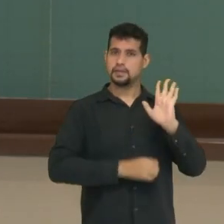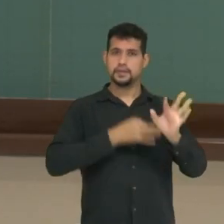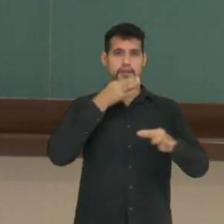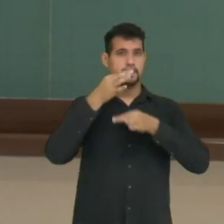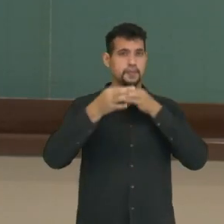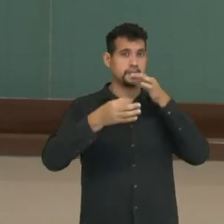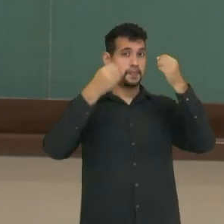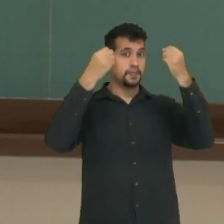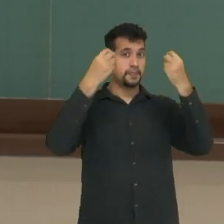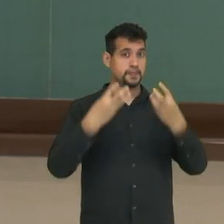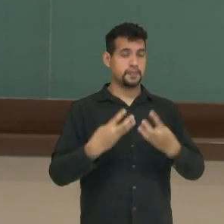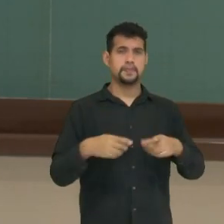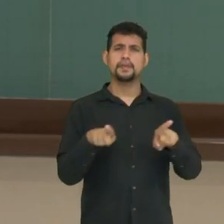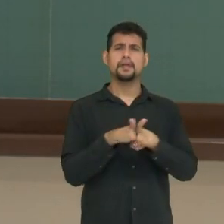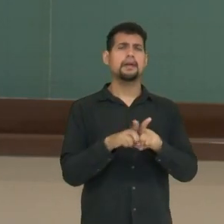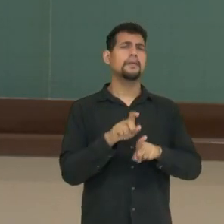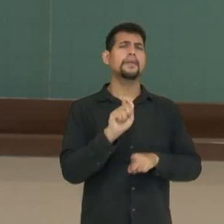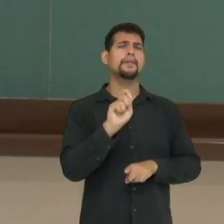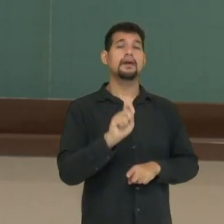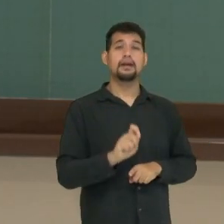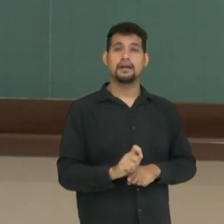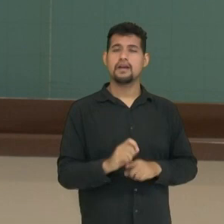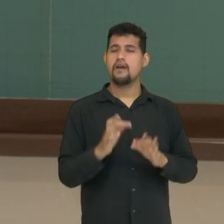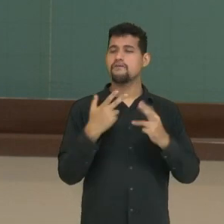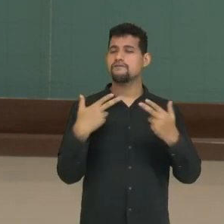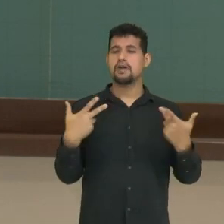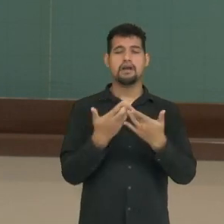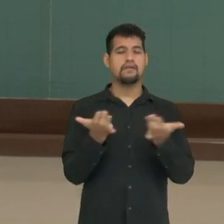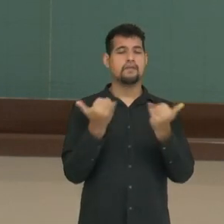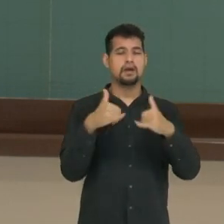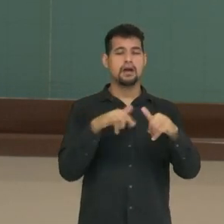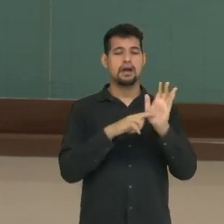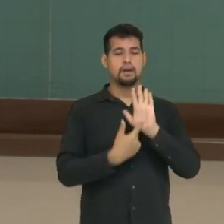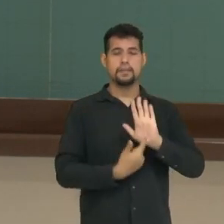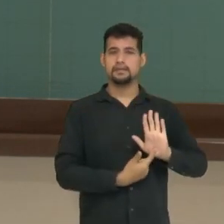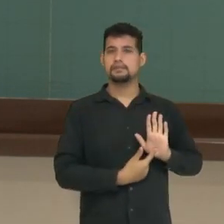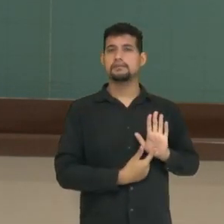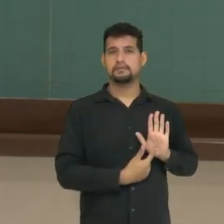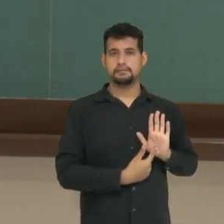argumentativo pondo em confronto o quê? As informações apresentadas.